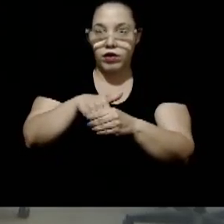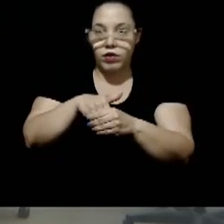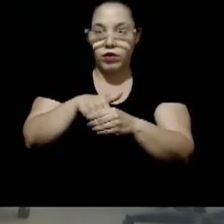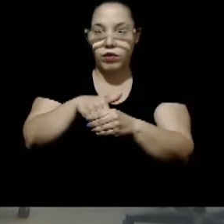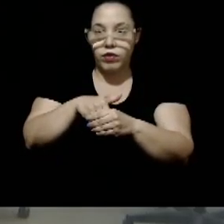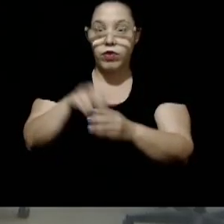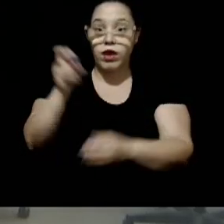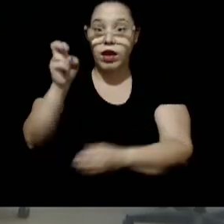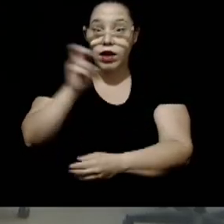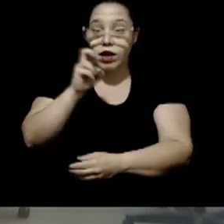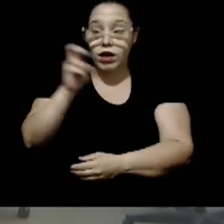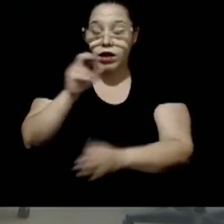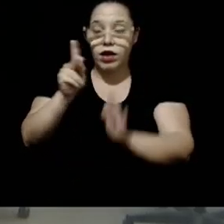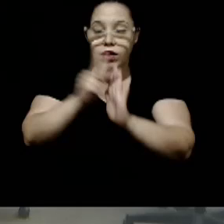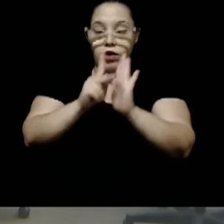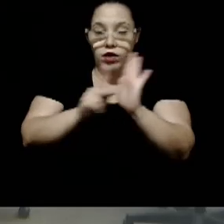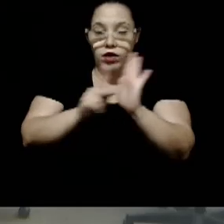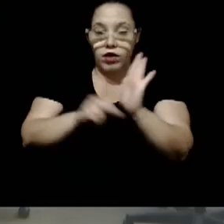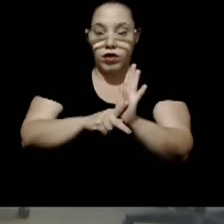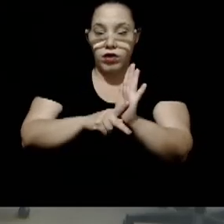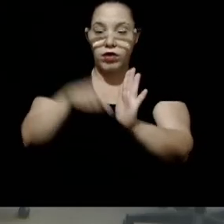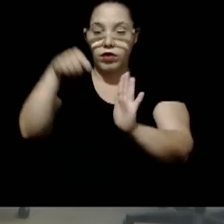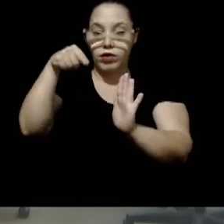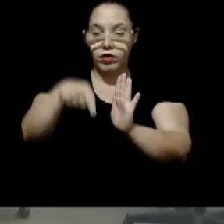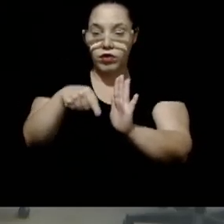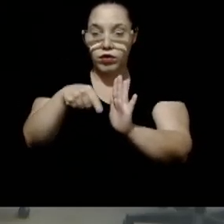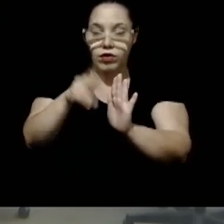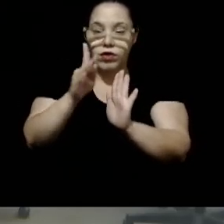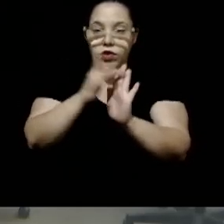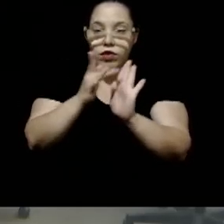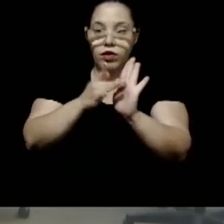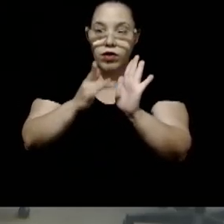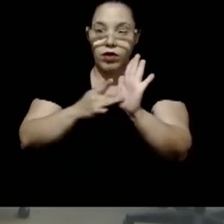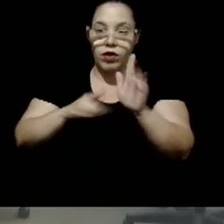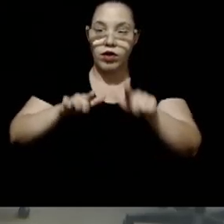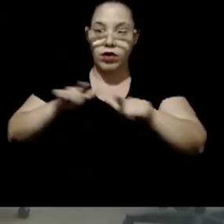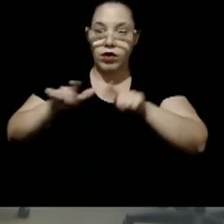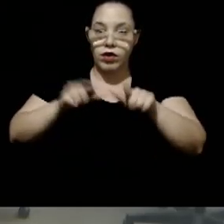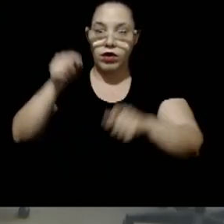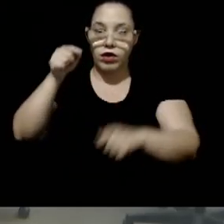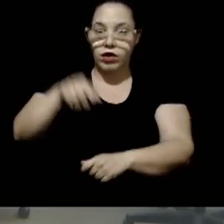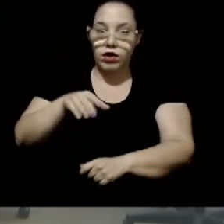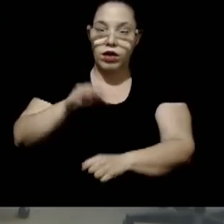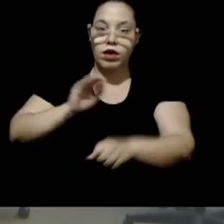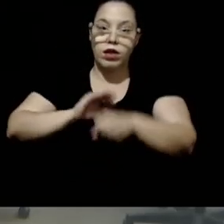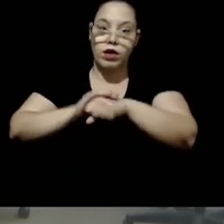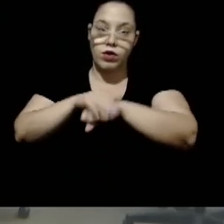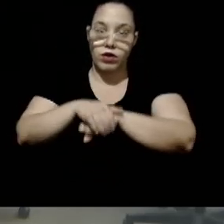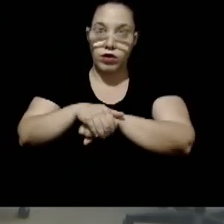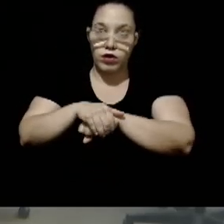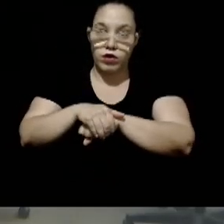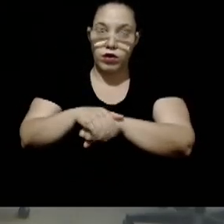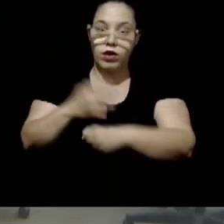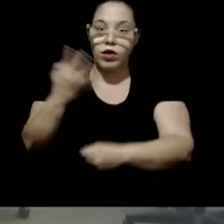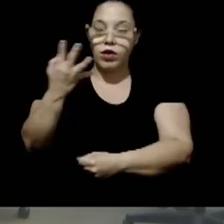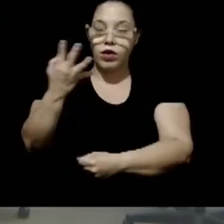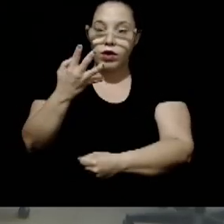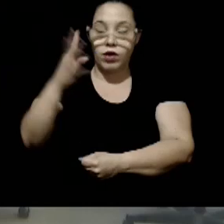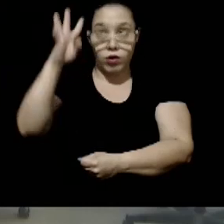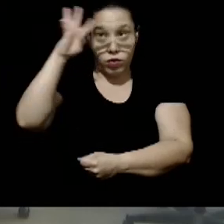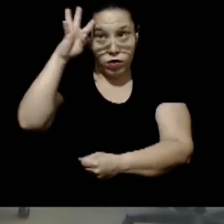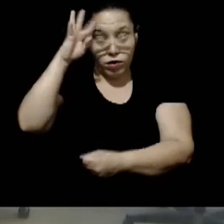projetos que estão na pauta dos trabalhos desta noite hoje quarta-feira aqui em